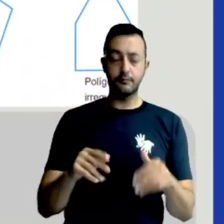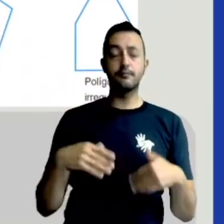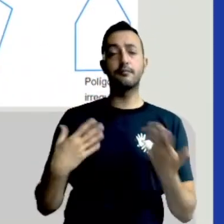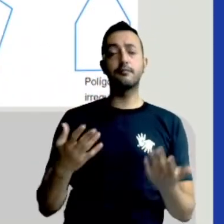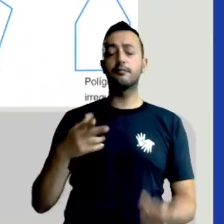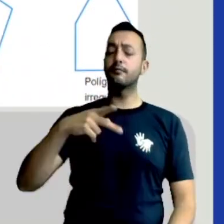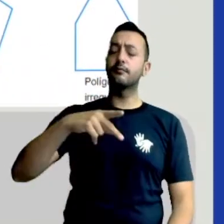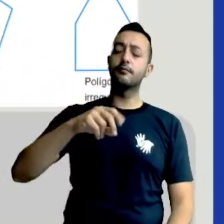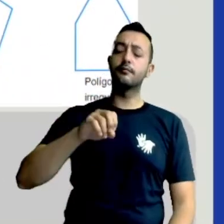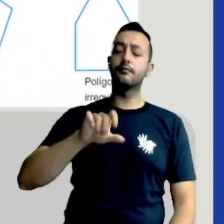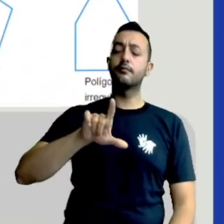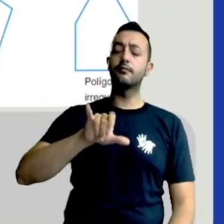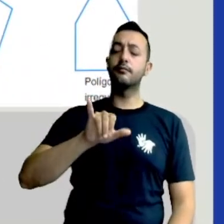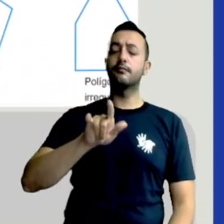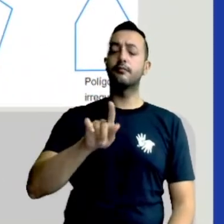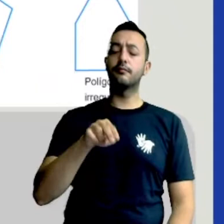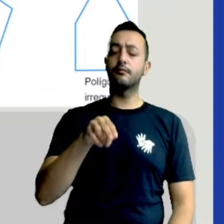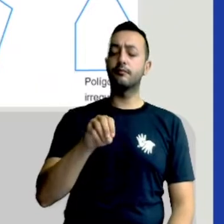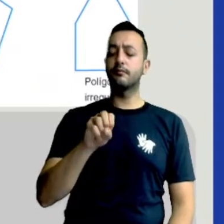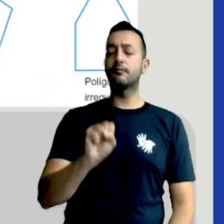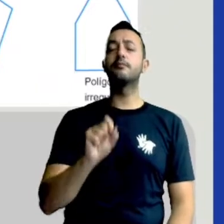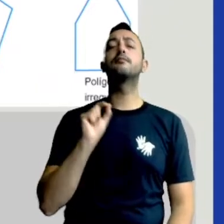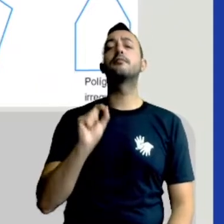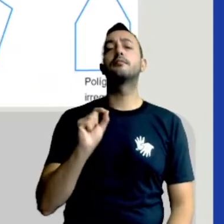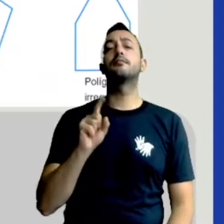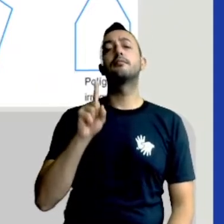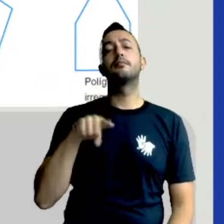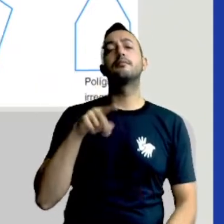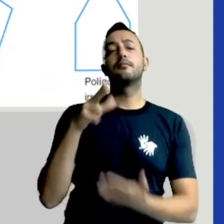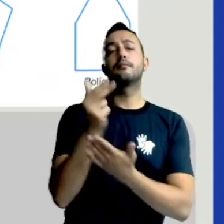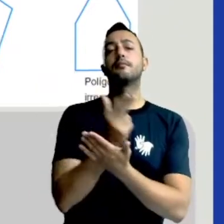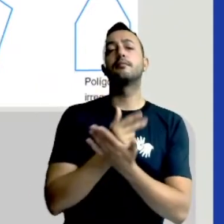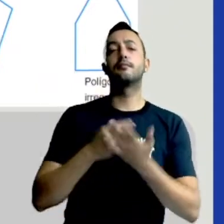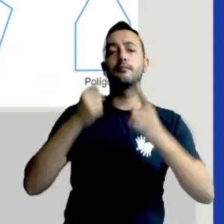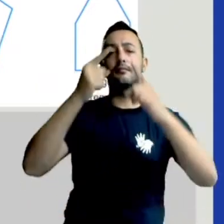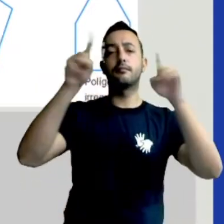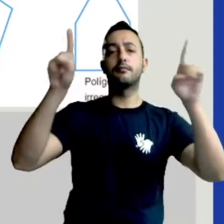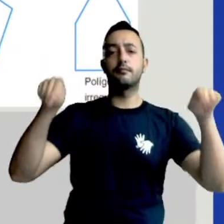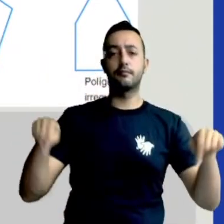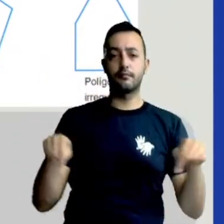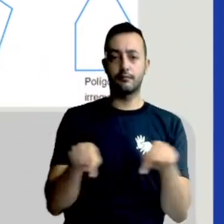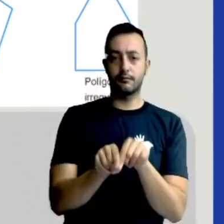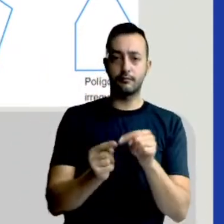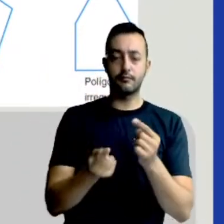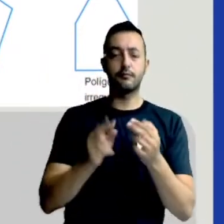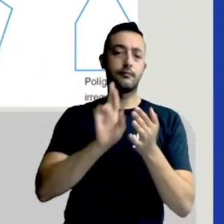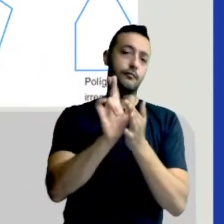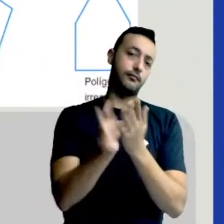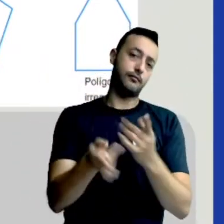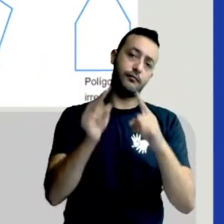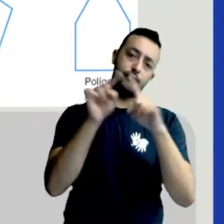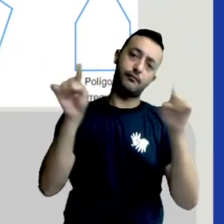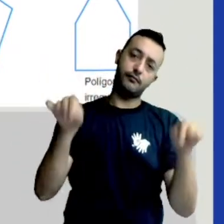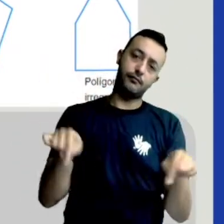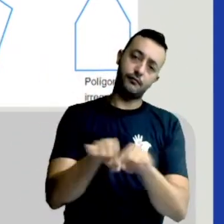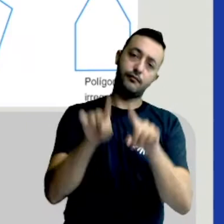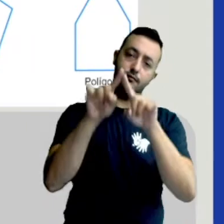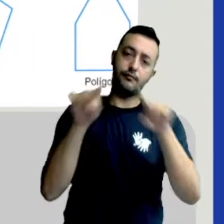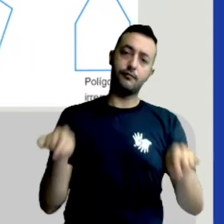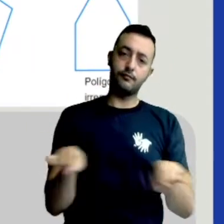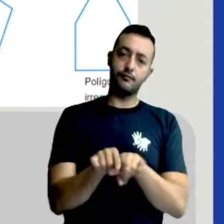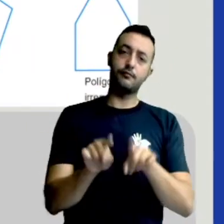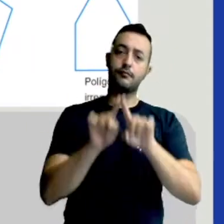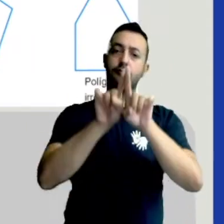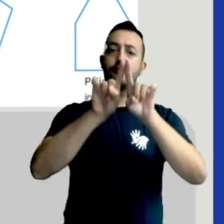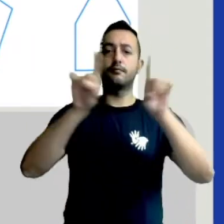são polígonos, então? São formas geométricas planas, fechadas, cujos seus elementos de